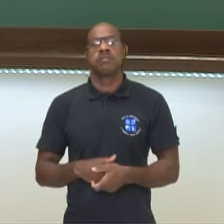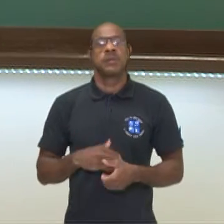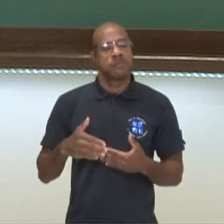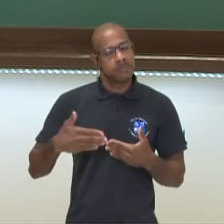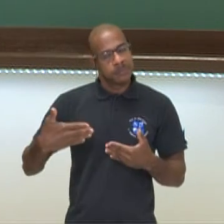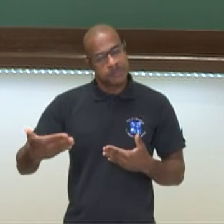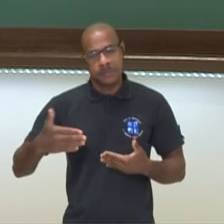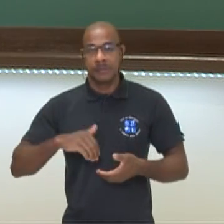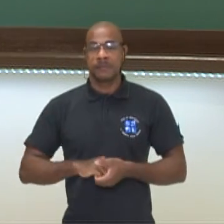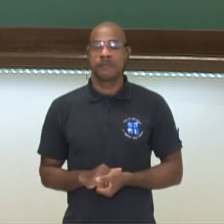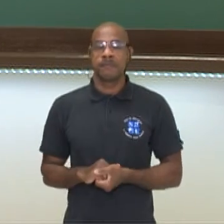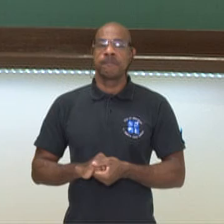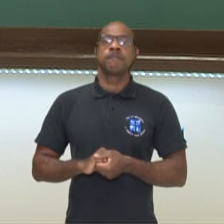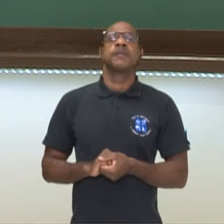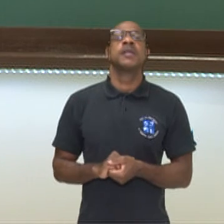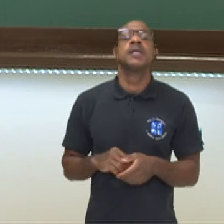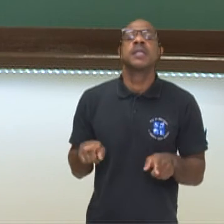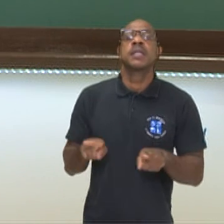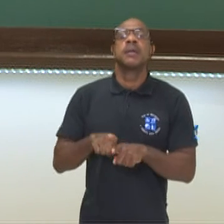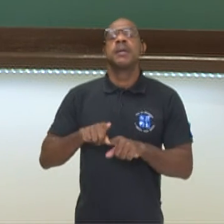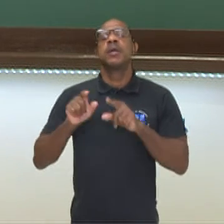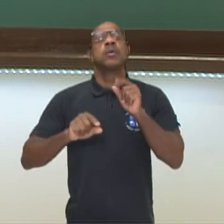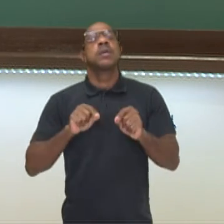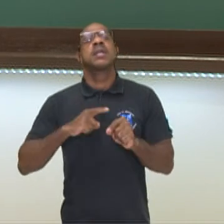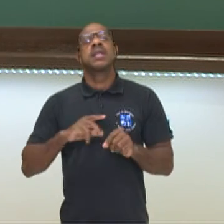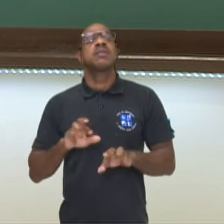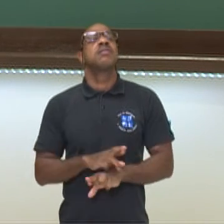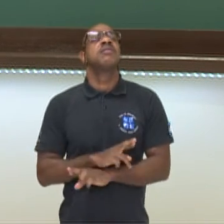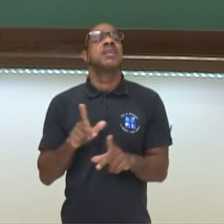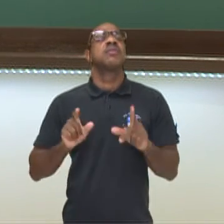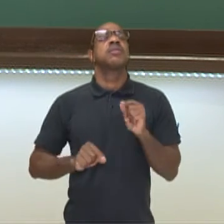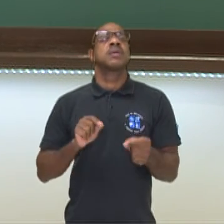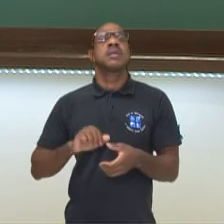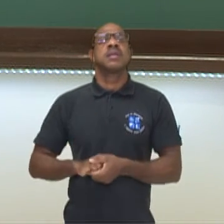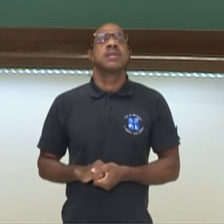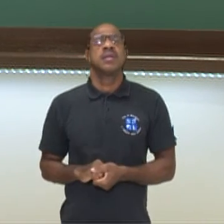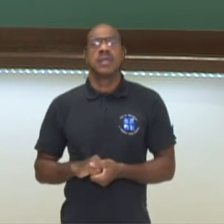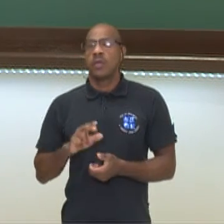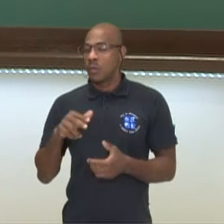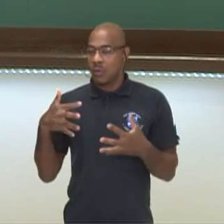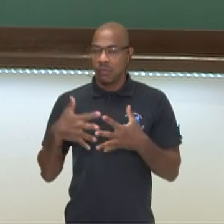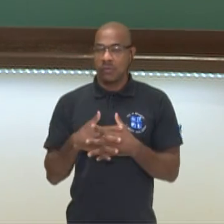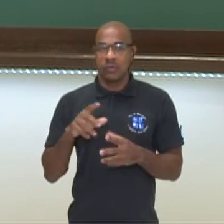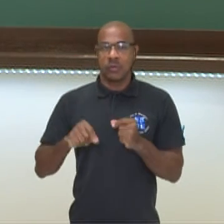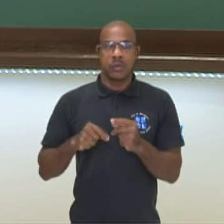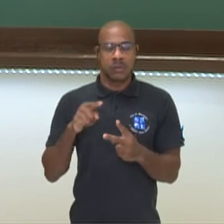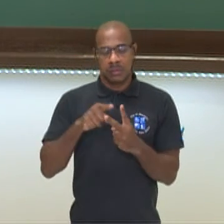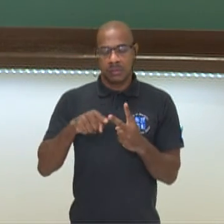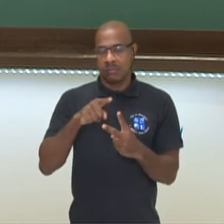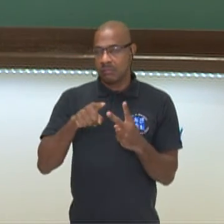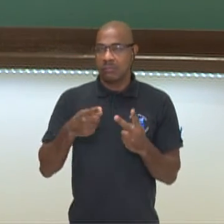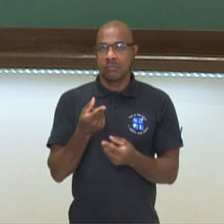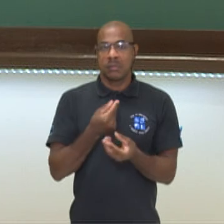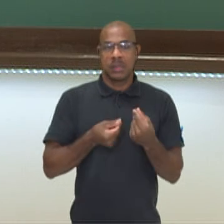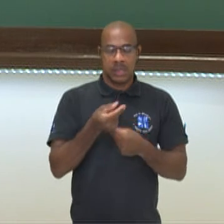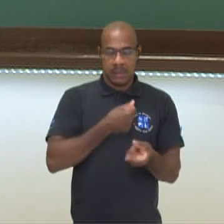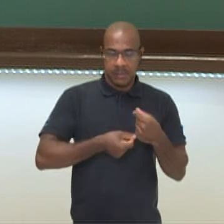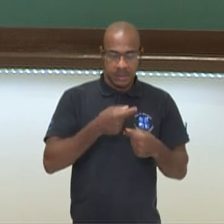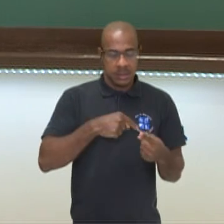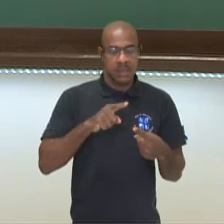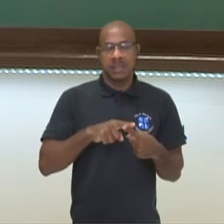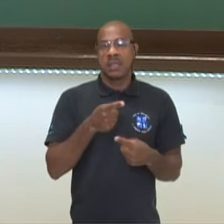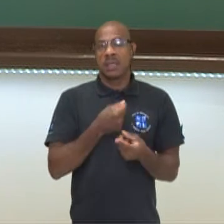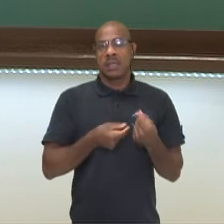por diante, né? E também bem diferentes, né? Não podemos nunca confundir esses dois estados capitalistas com estados,